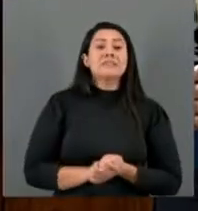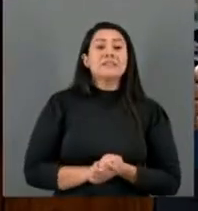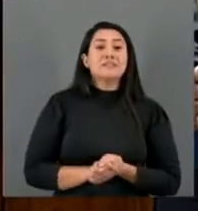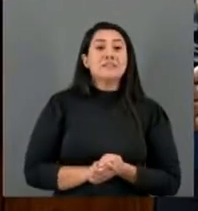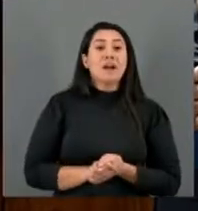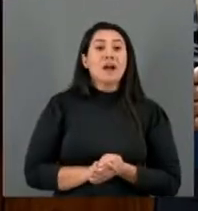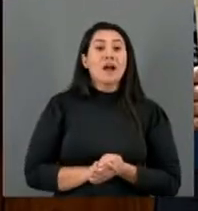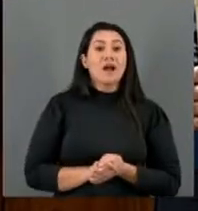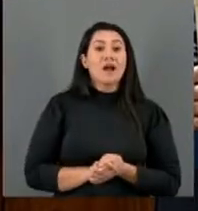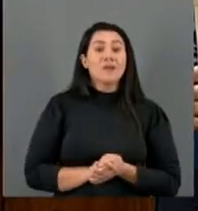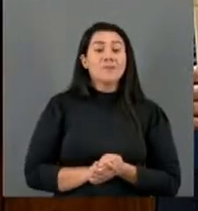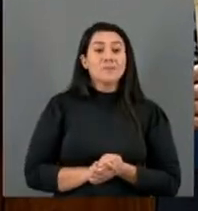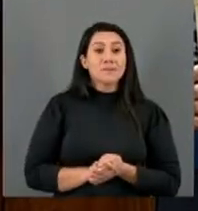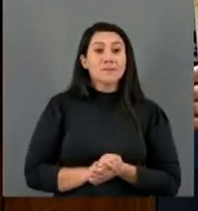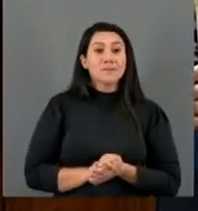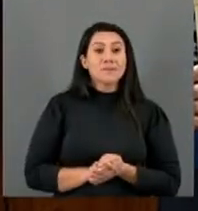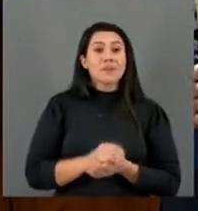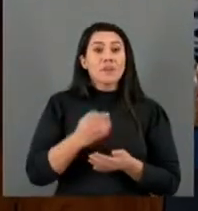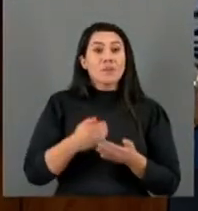despendeu